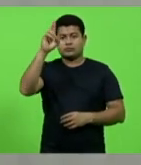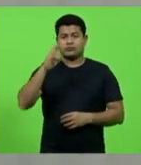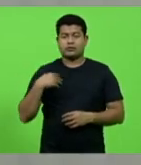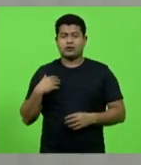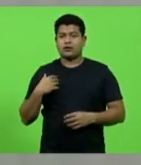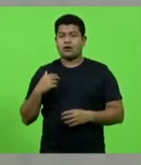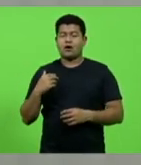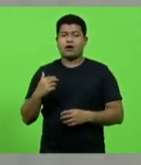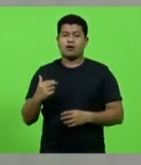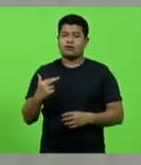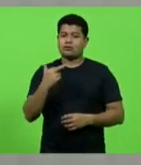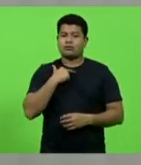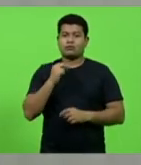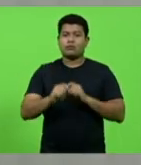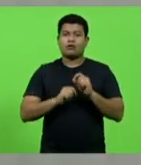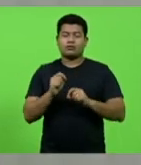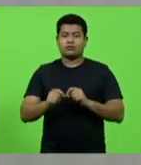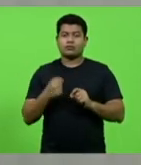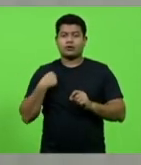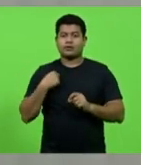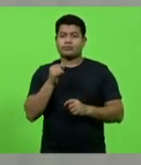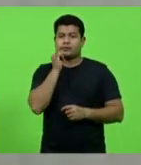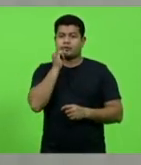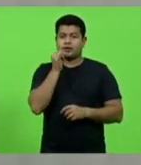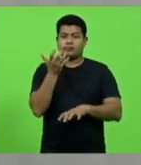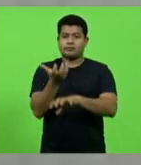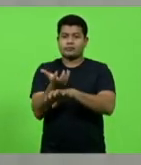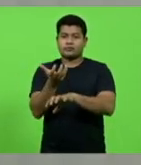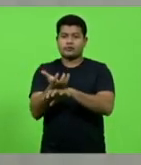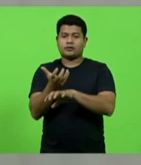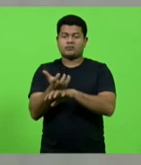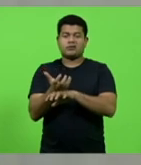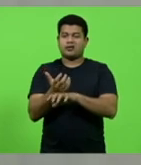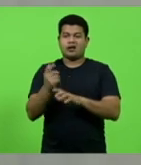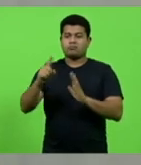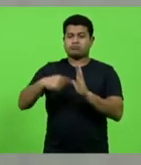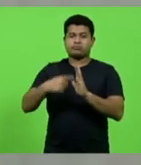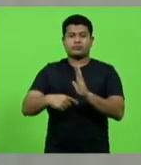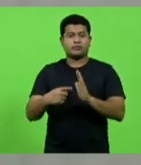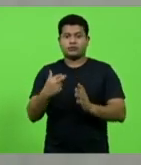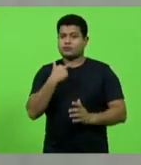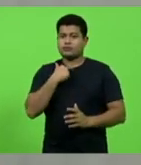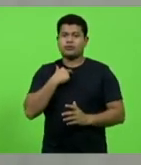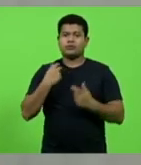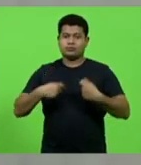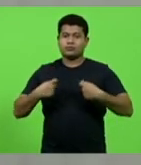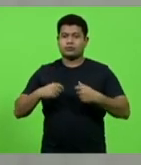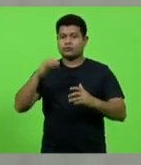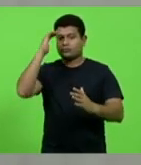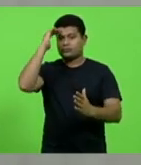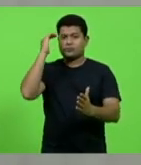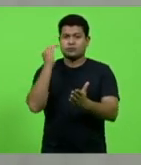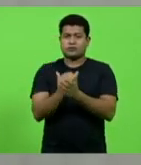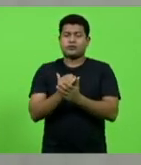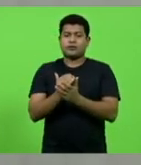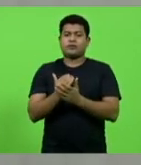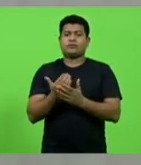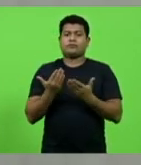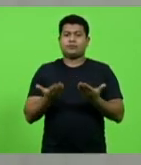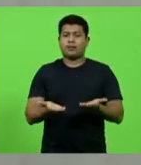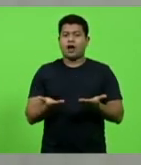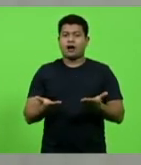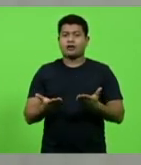de conteúdos previstos na Base Nacional Comum Curricular e, no caso de Santa Catarina, do Currículo Base do